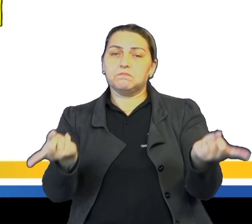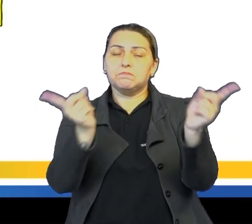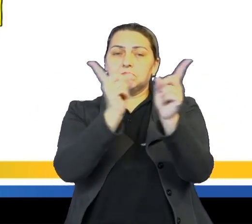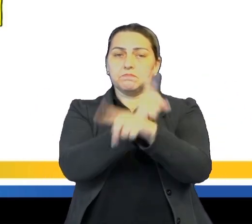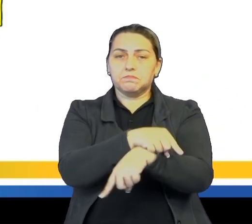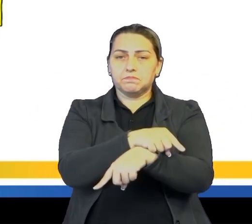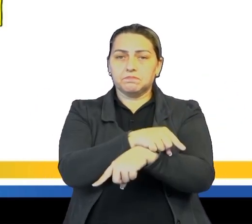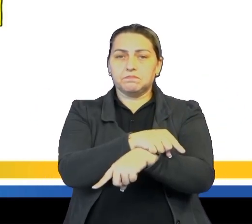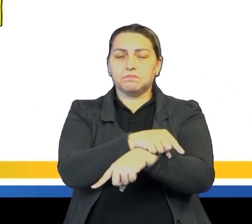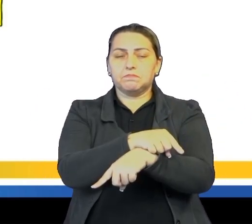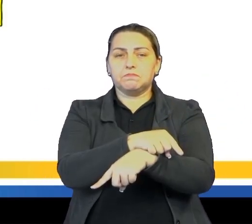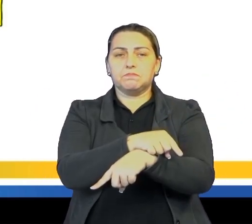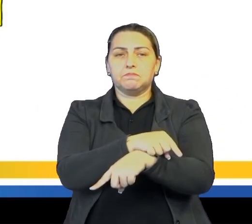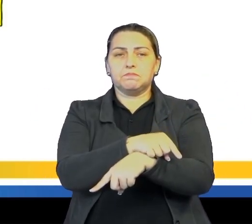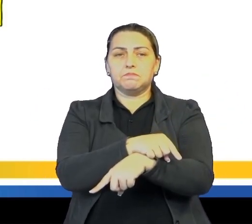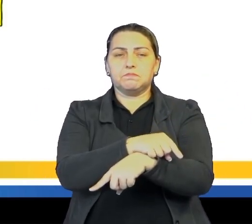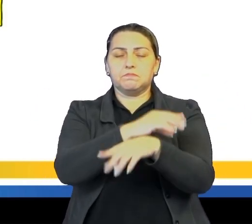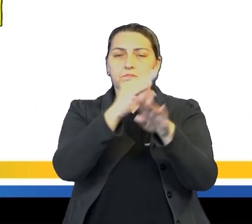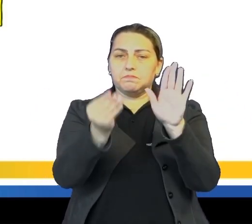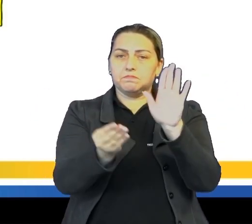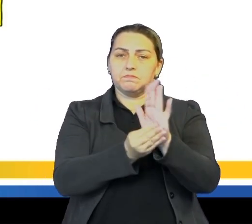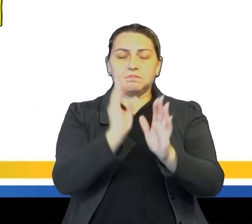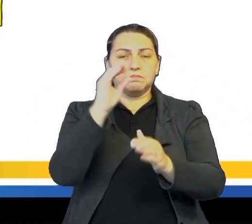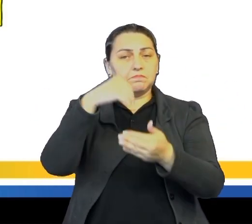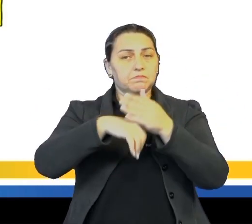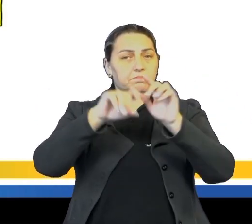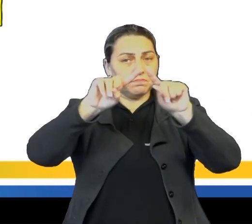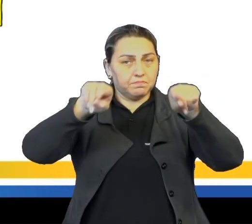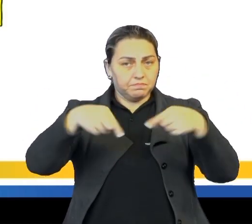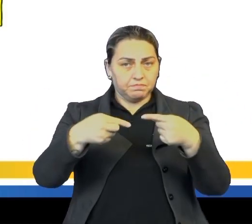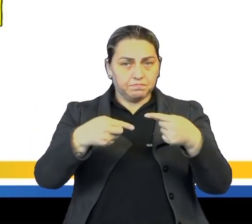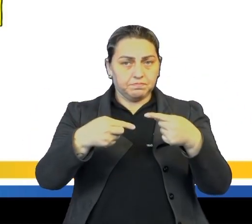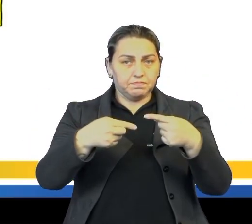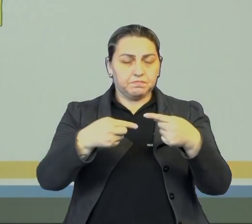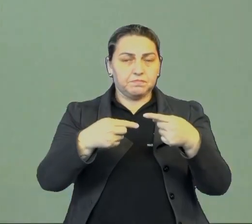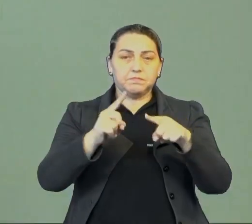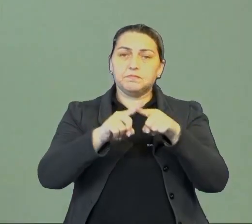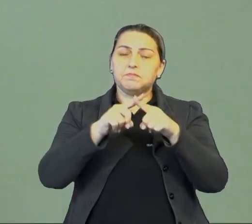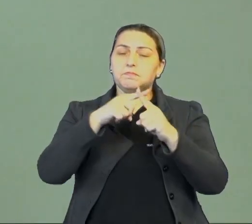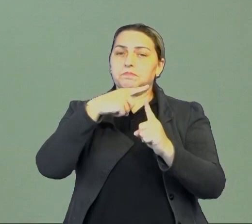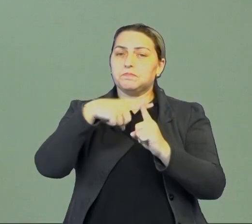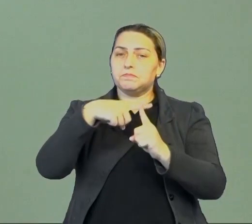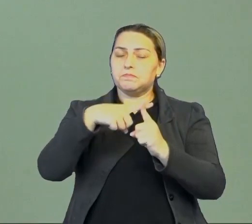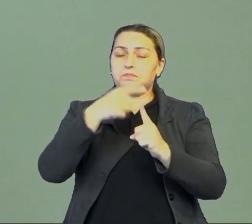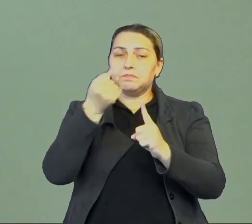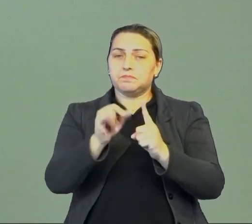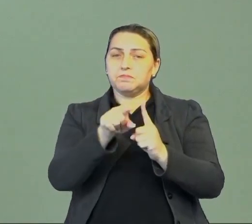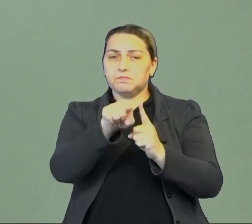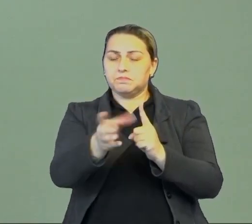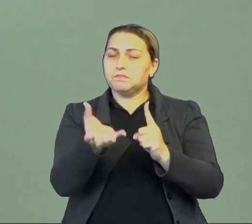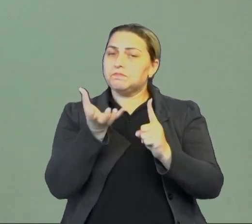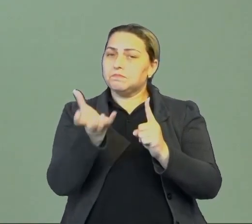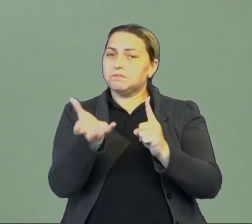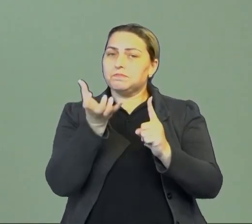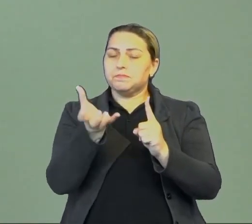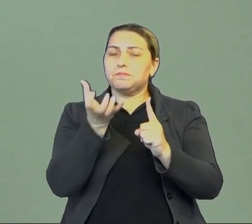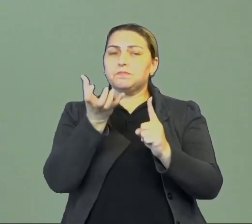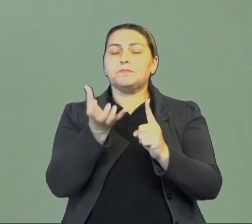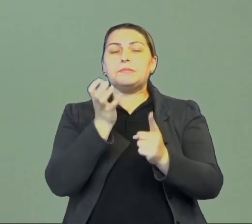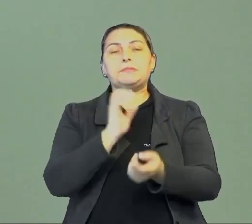ordem e gente eu tô colocando aqui dentro do parêntese tá mas se você quiser